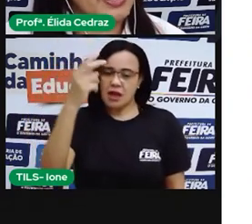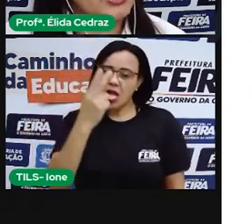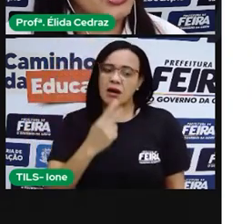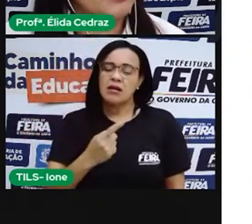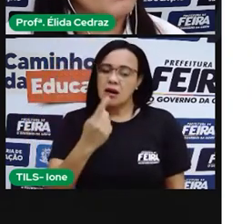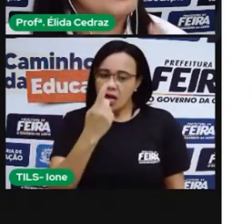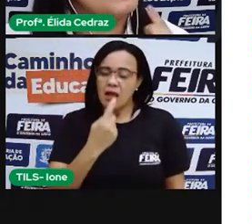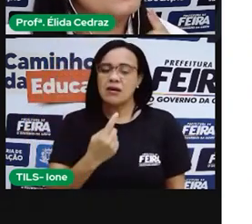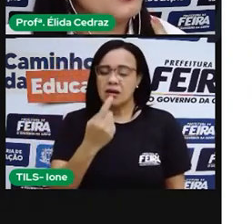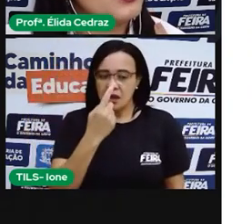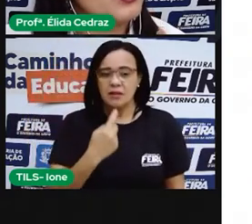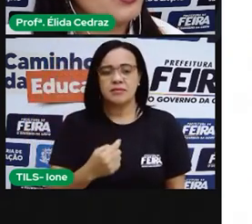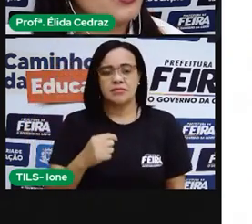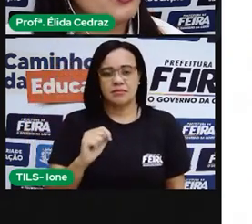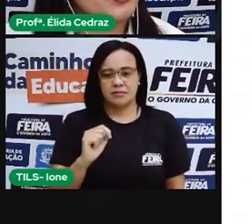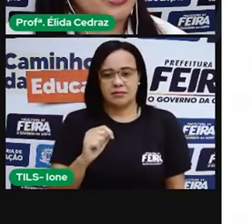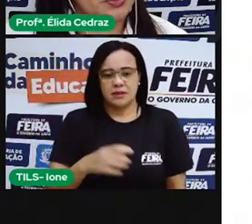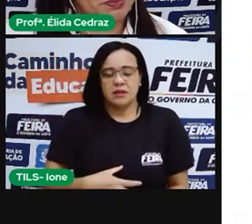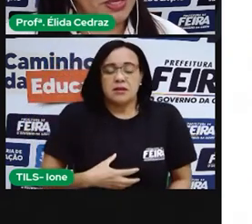sorvete,